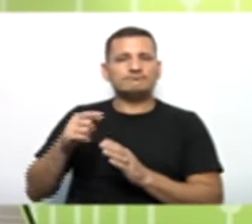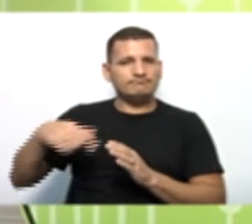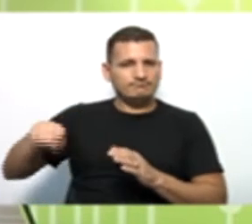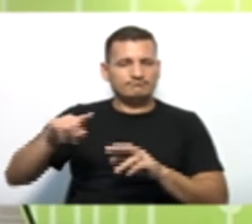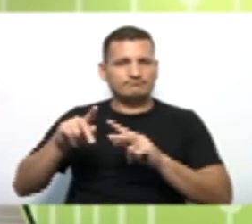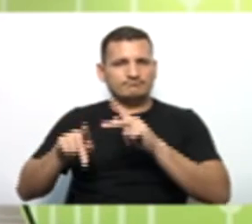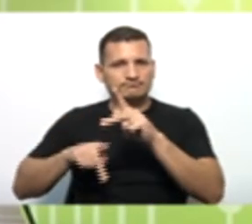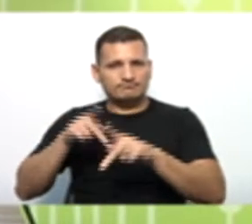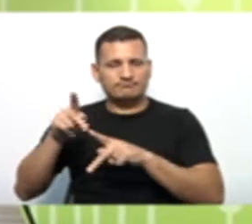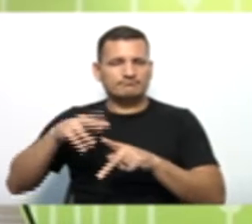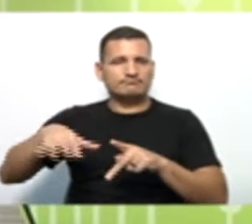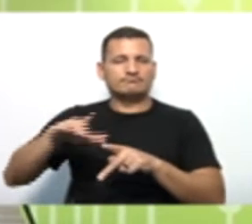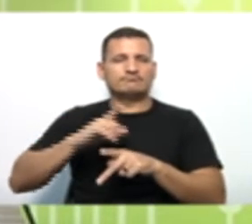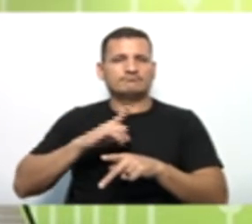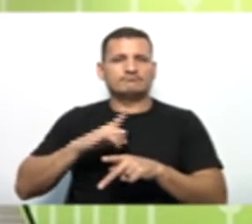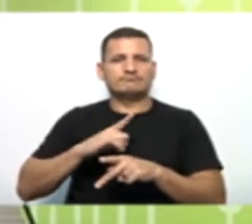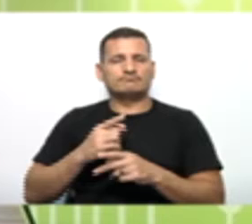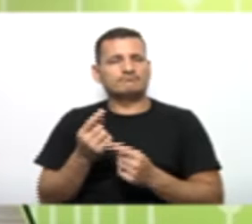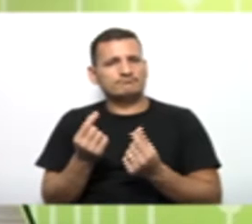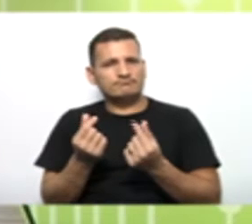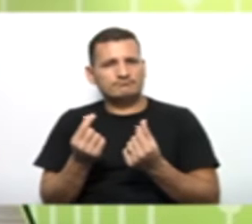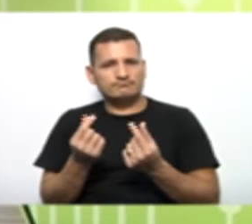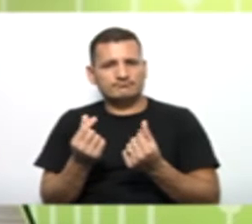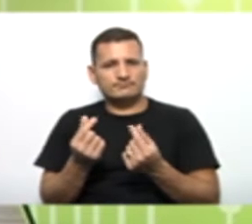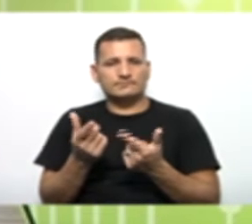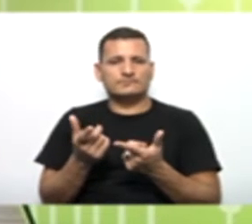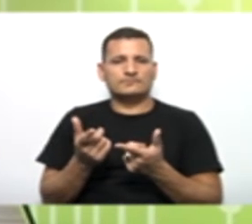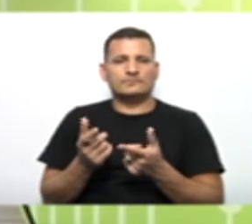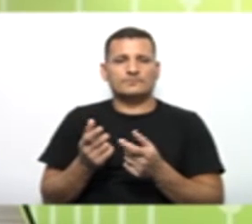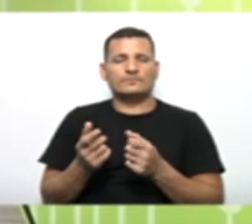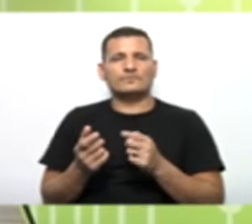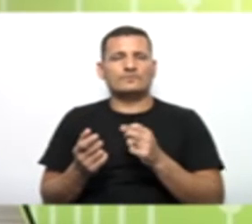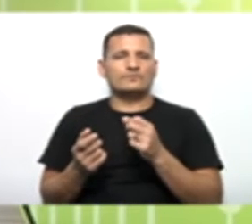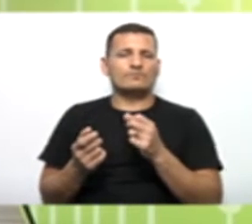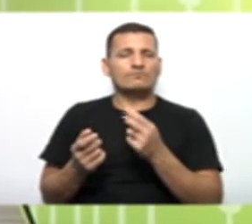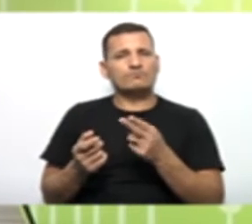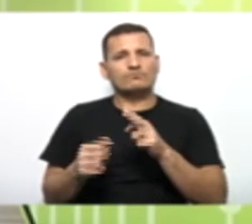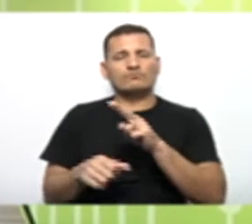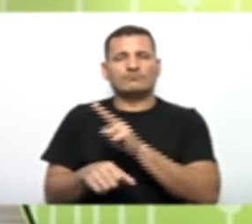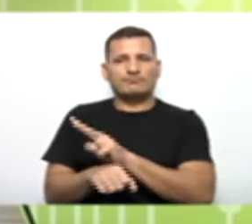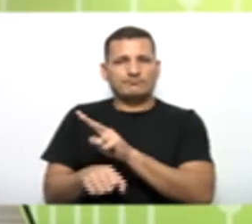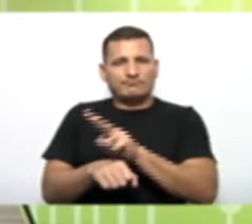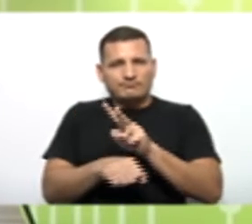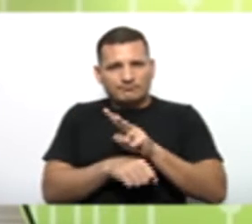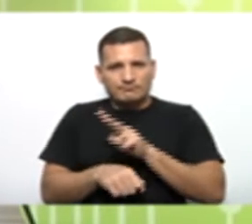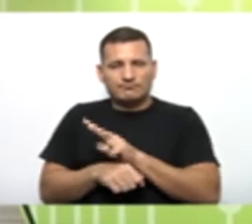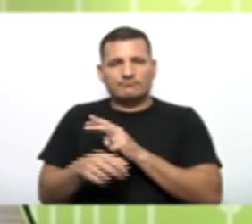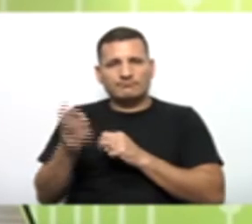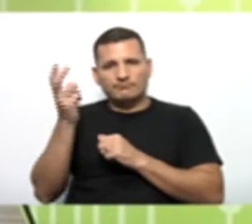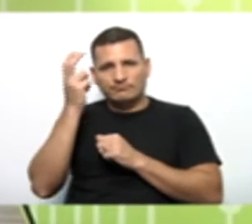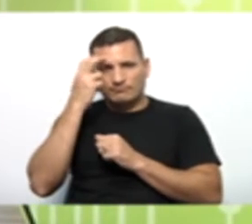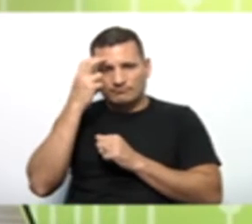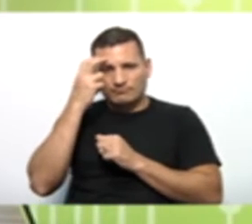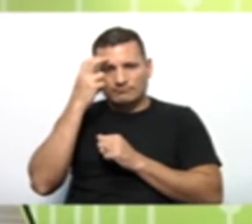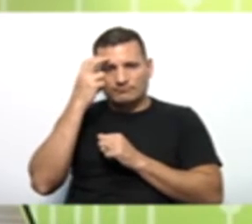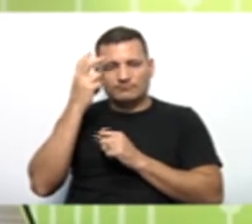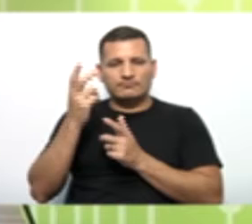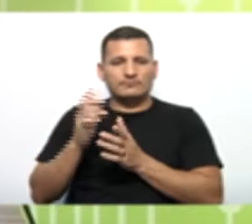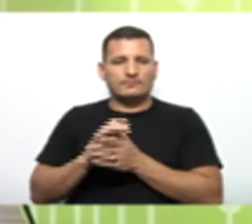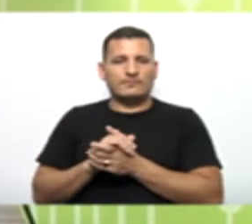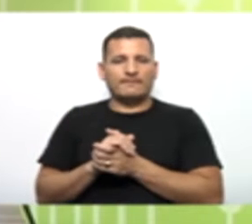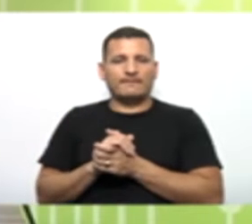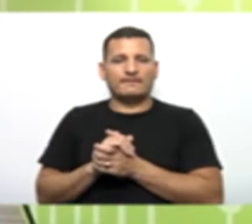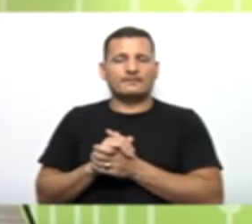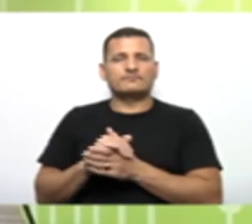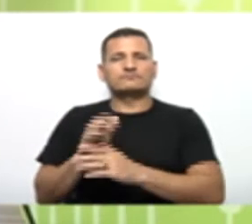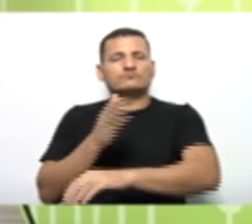população ter uma renda, seja preservando a cultura e